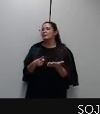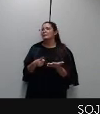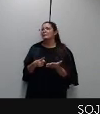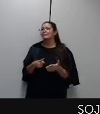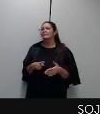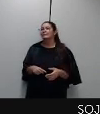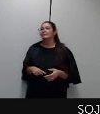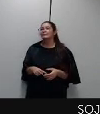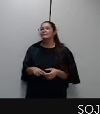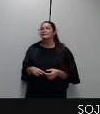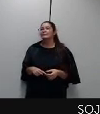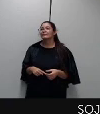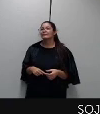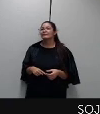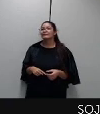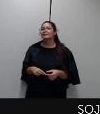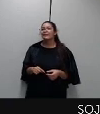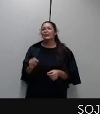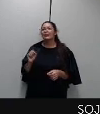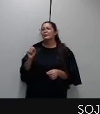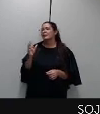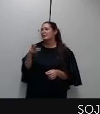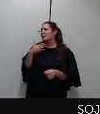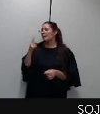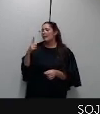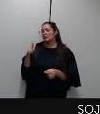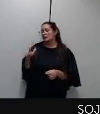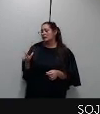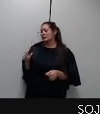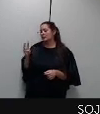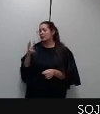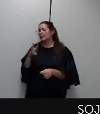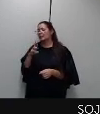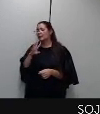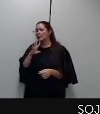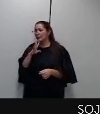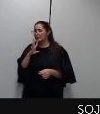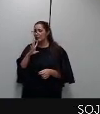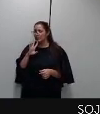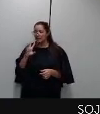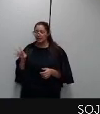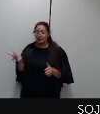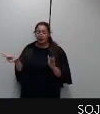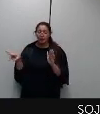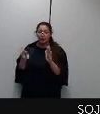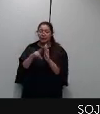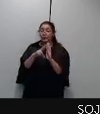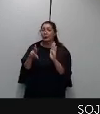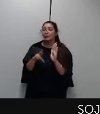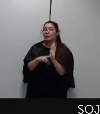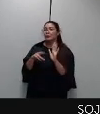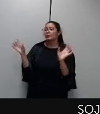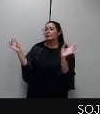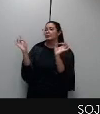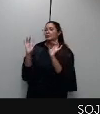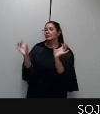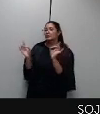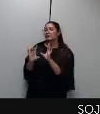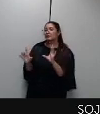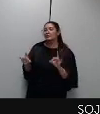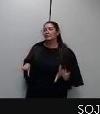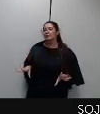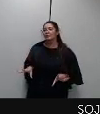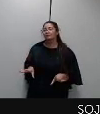não seria possível mesmo conhecer do recurso especial pois isso exigiria né como Ministro